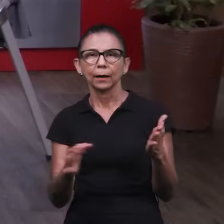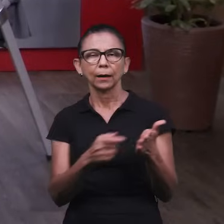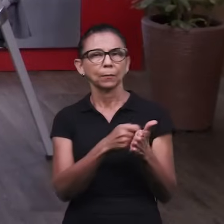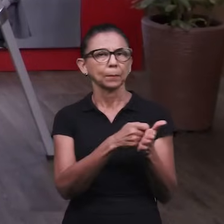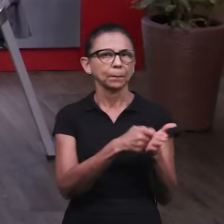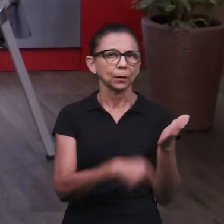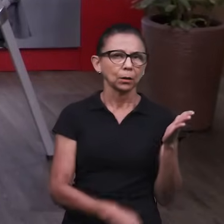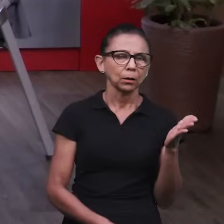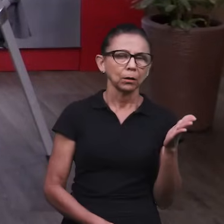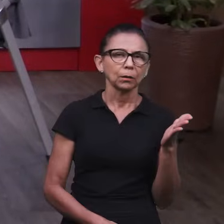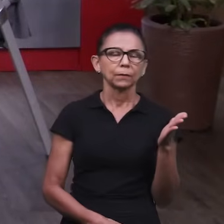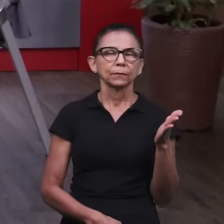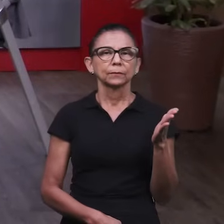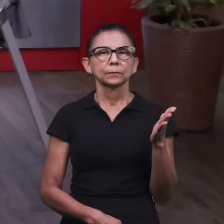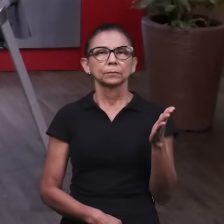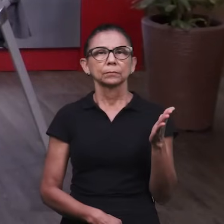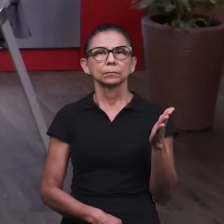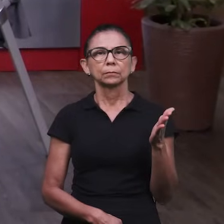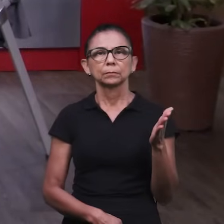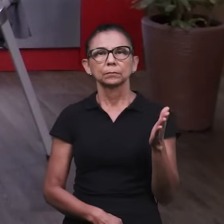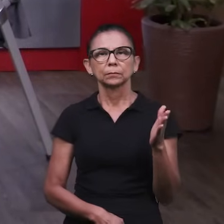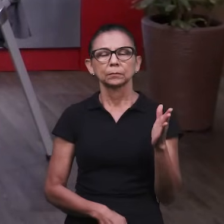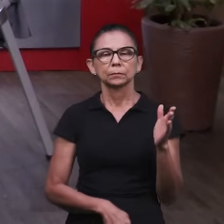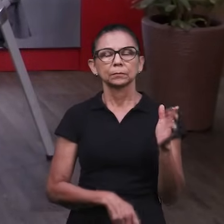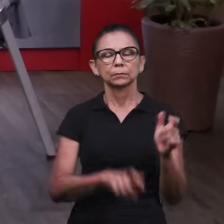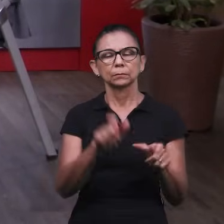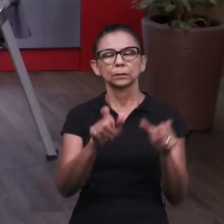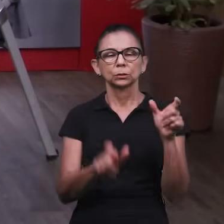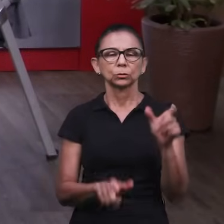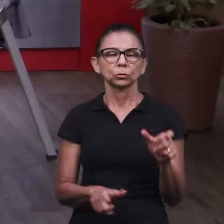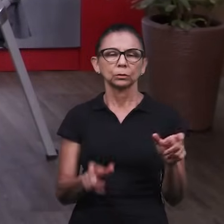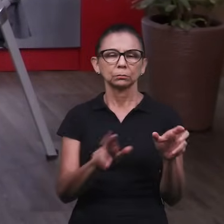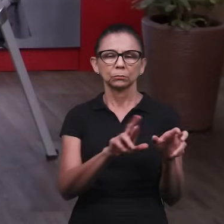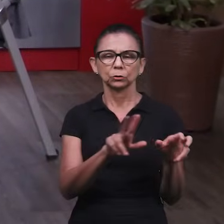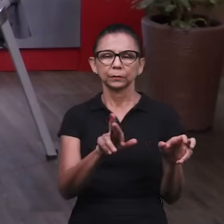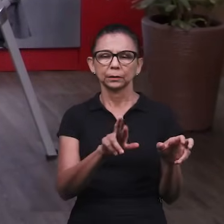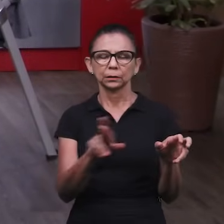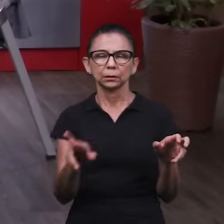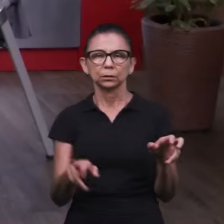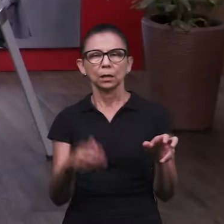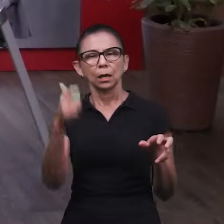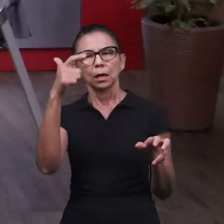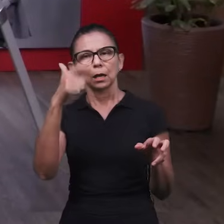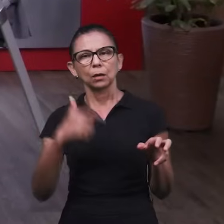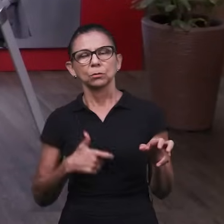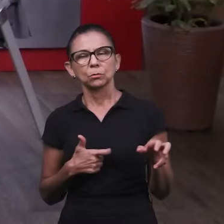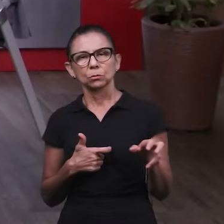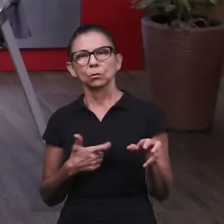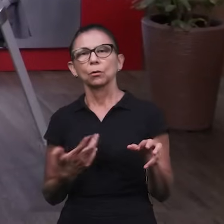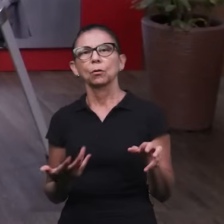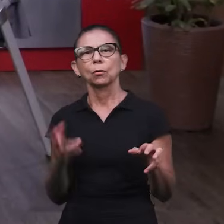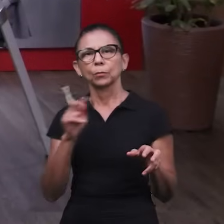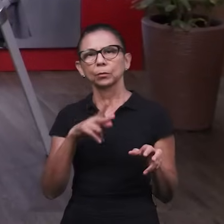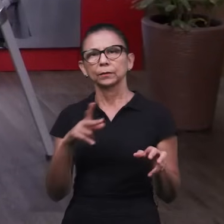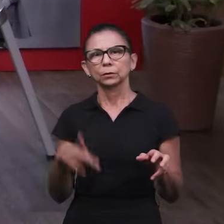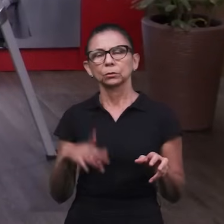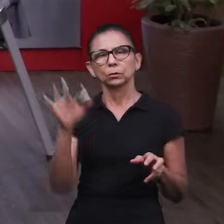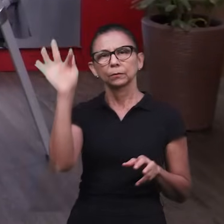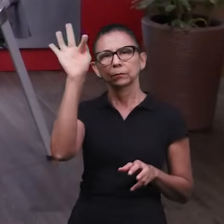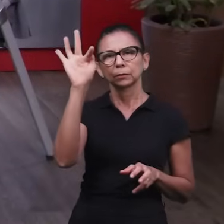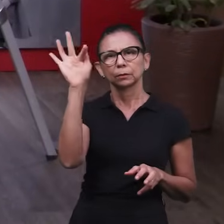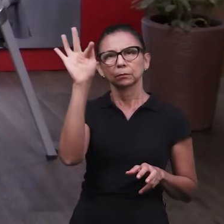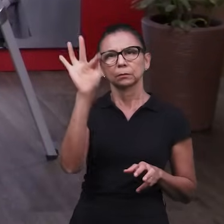estudante possui, né? Eu sou professor de uma faculdade e, eventualmente, a gente, às vezes, chegam